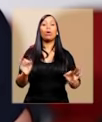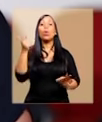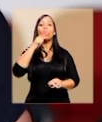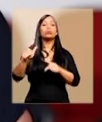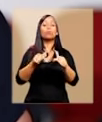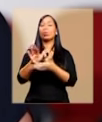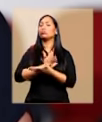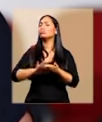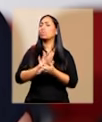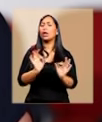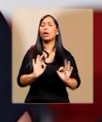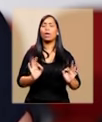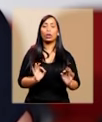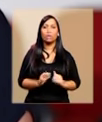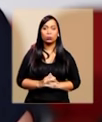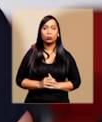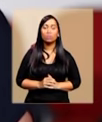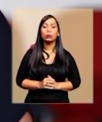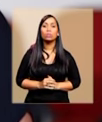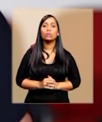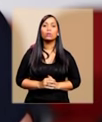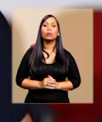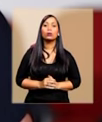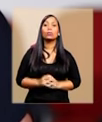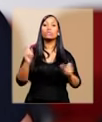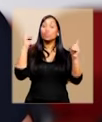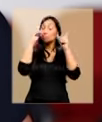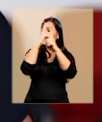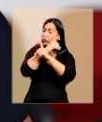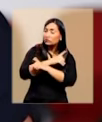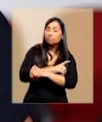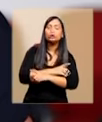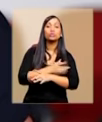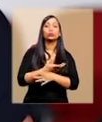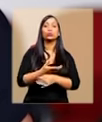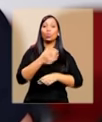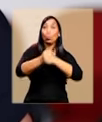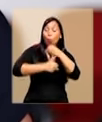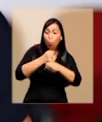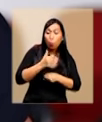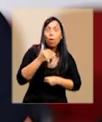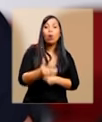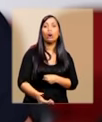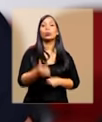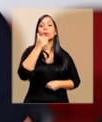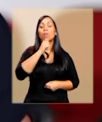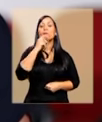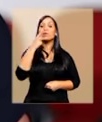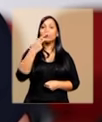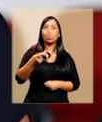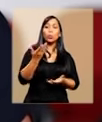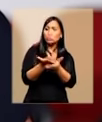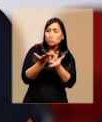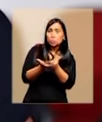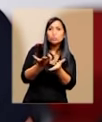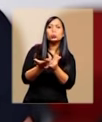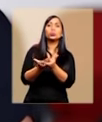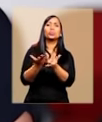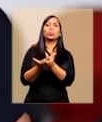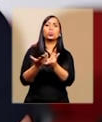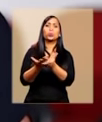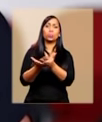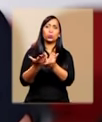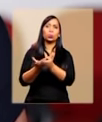não consegui outro emprego. Foi muito complicado mesmo. No ano seguinte, a minha mãe falou, estuda